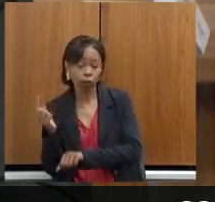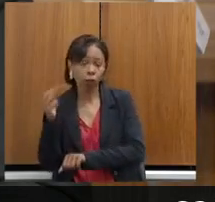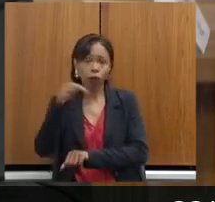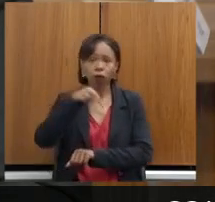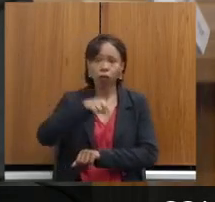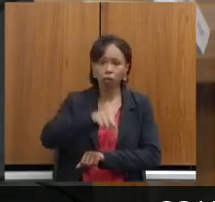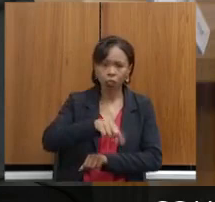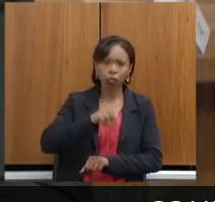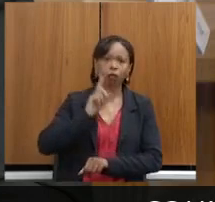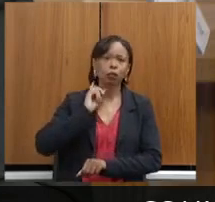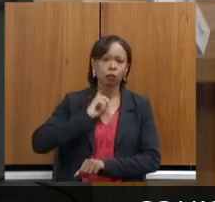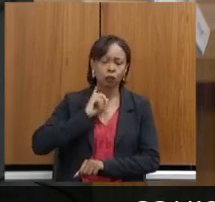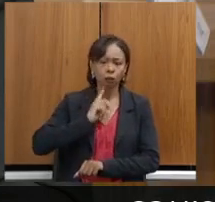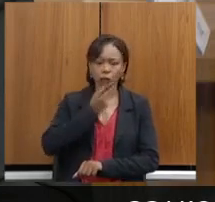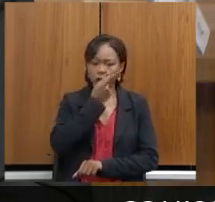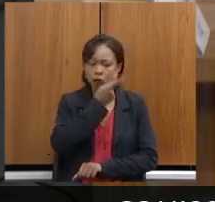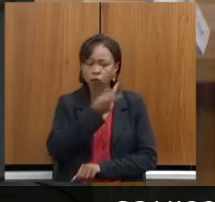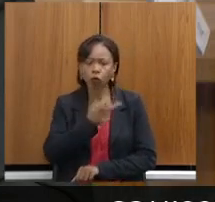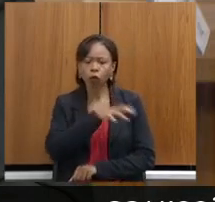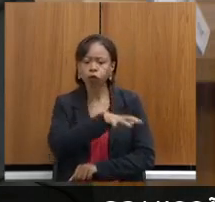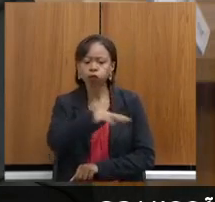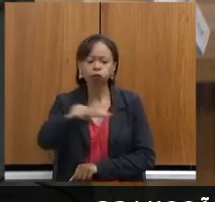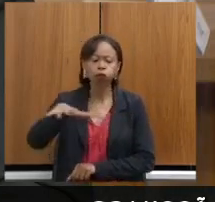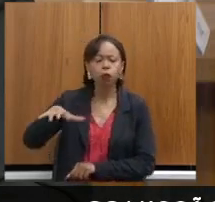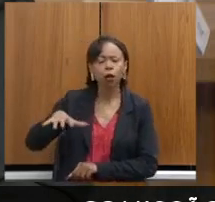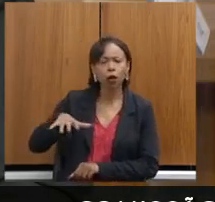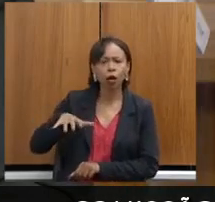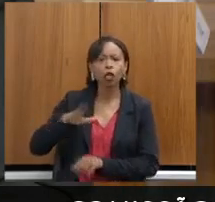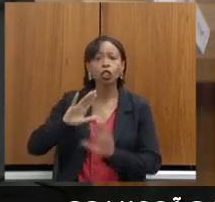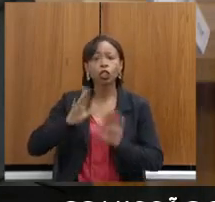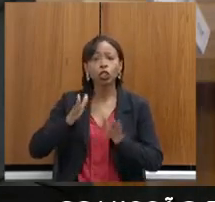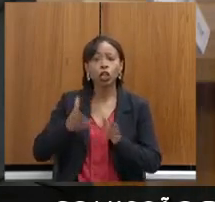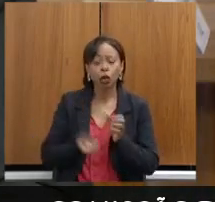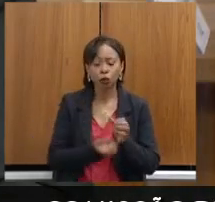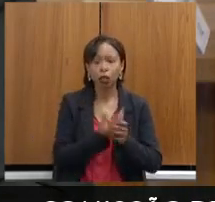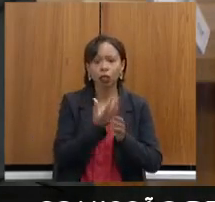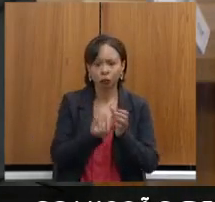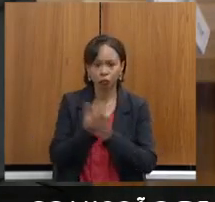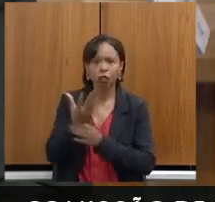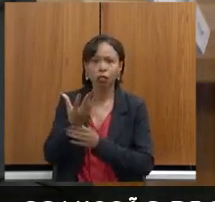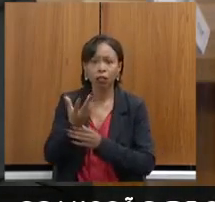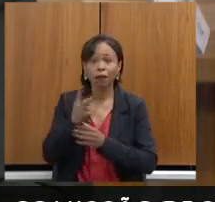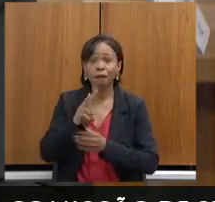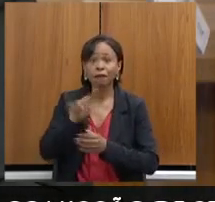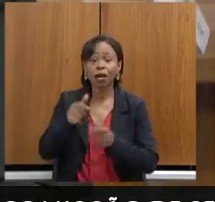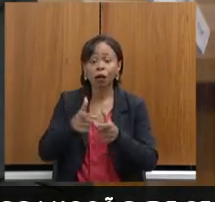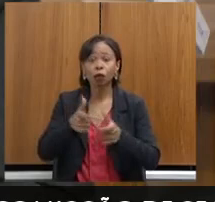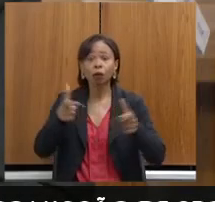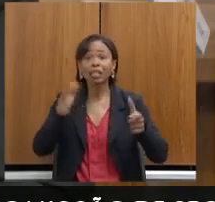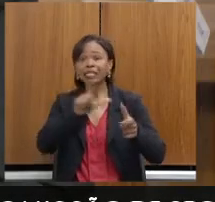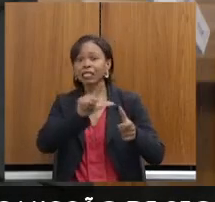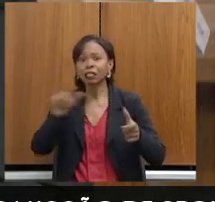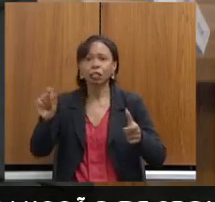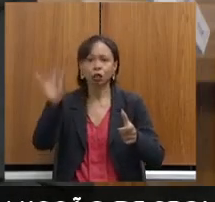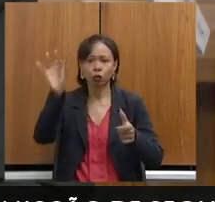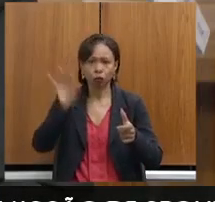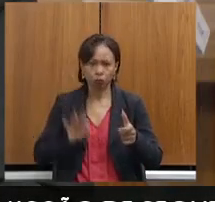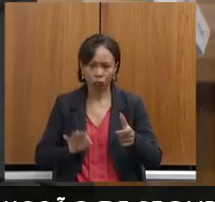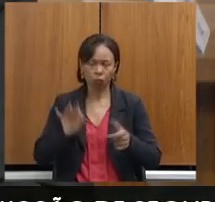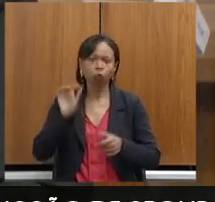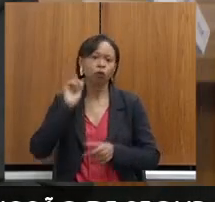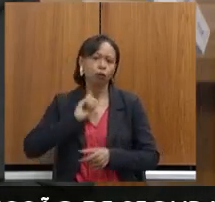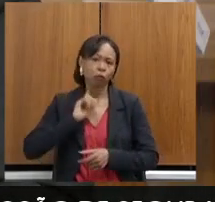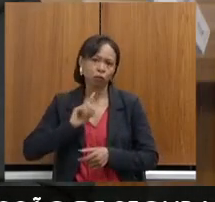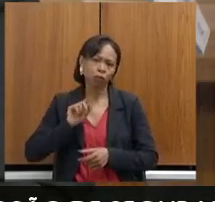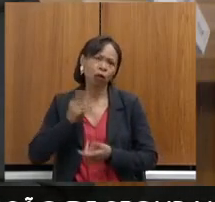visitou a nossa nossas unidades e já está em implantação e alcançar a 100 porcento do estado com a no estado